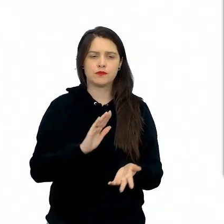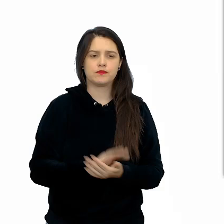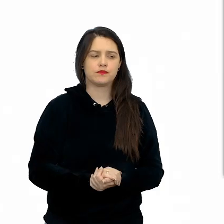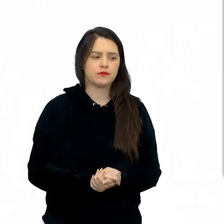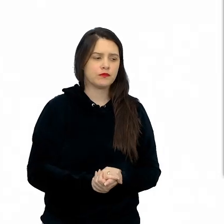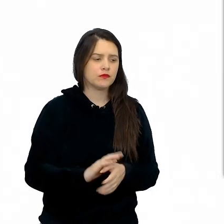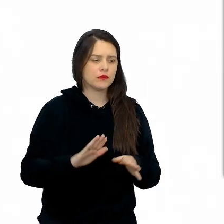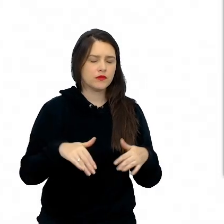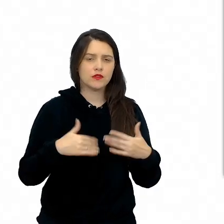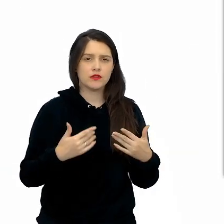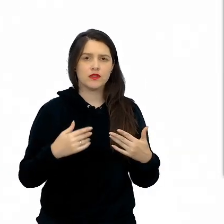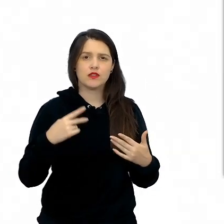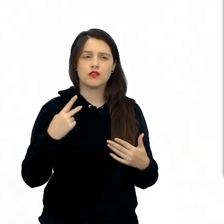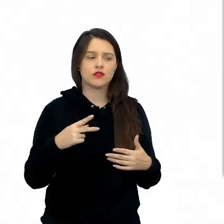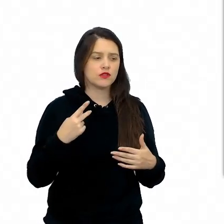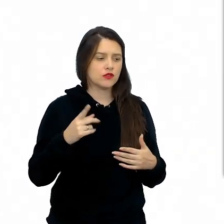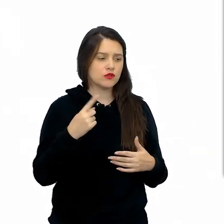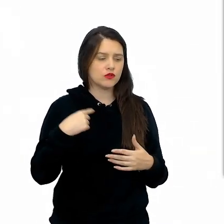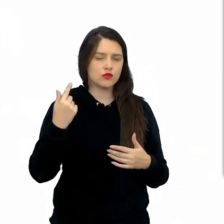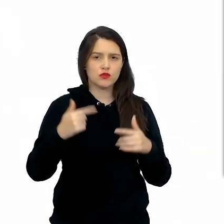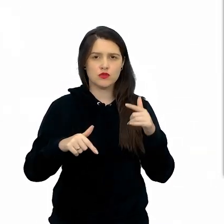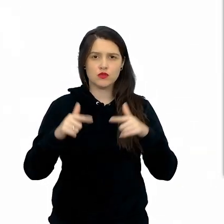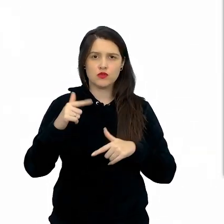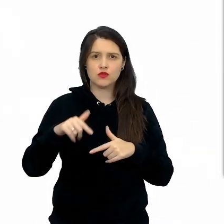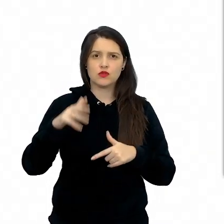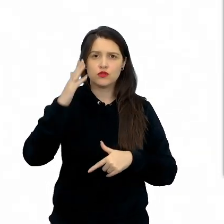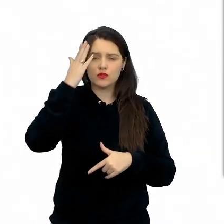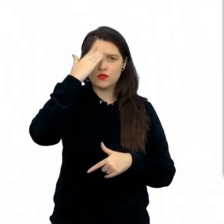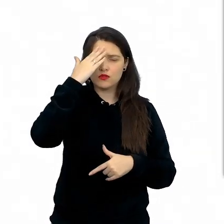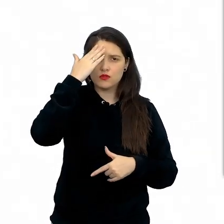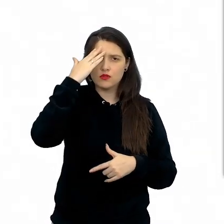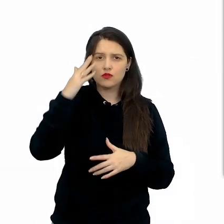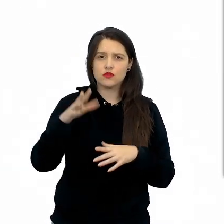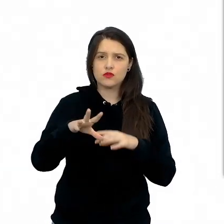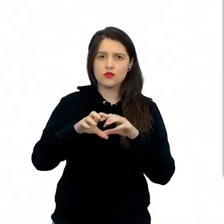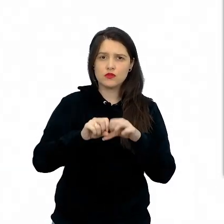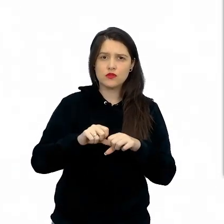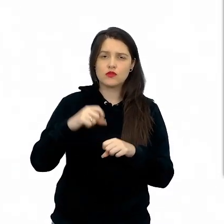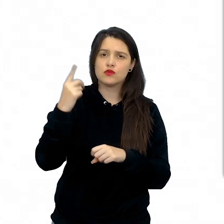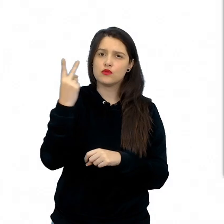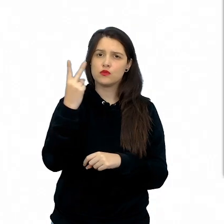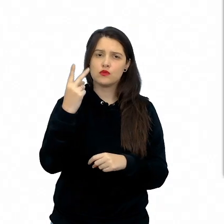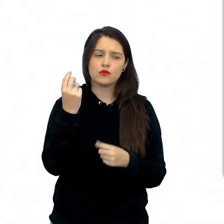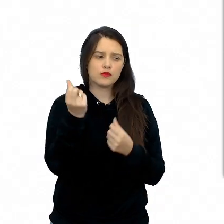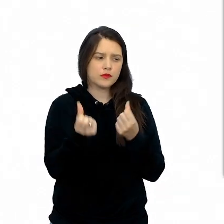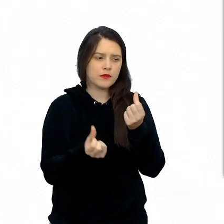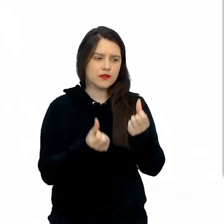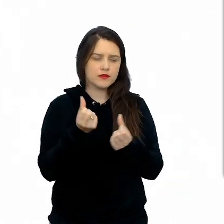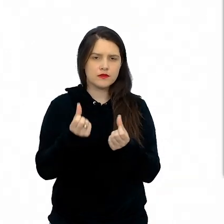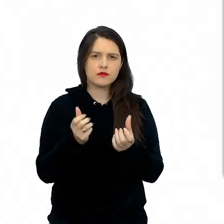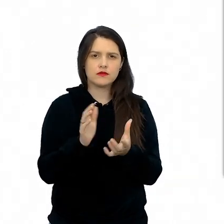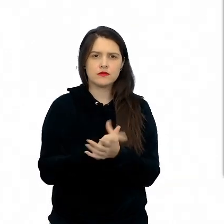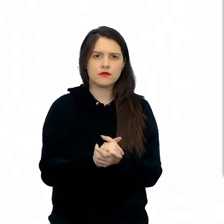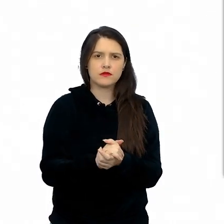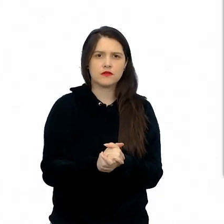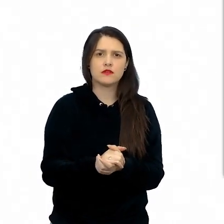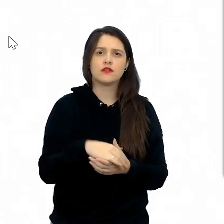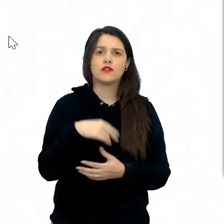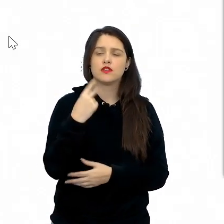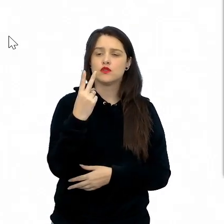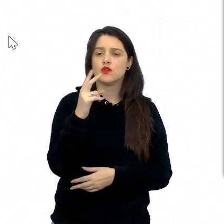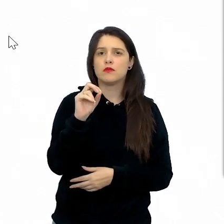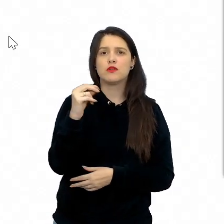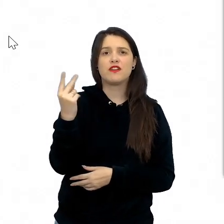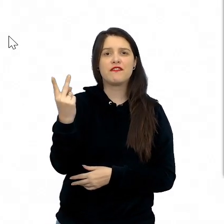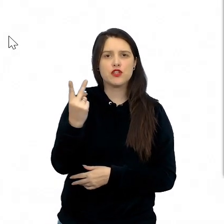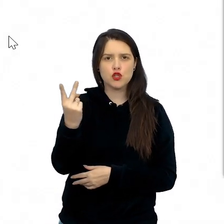No próximo slide, situamos o roteiro formativo do segundo bimestre de